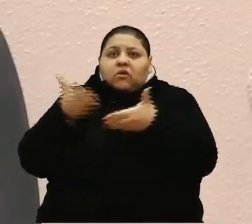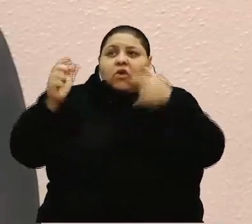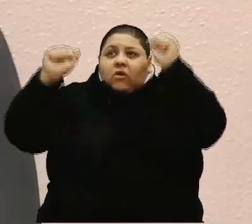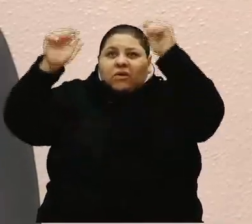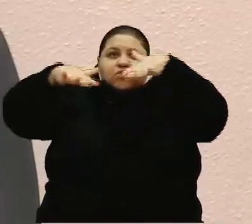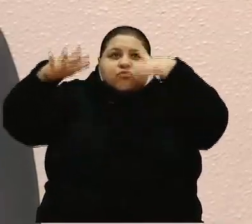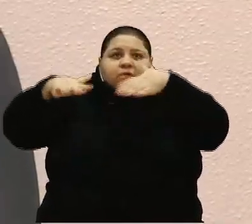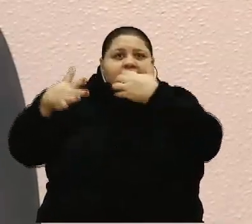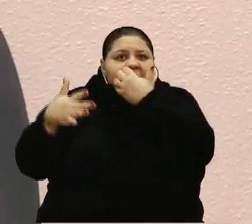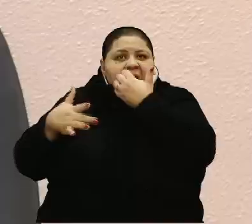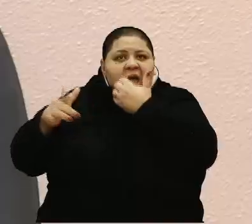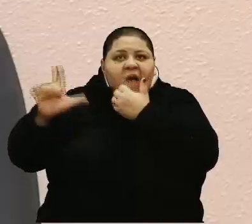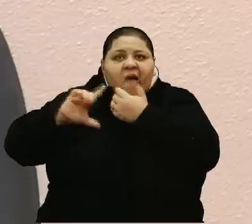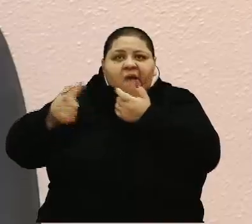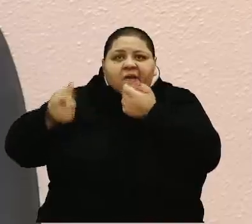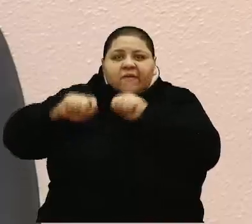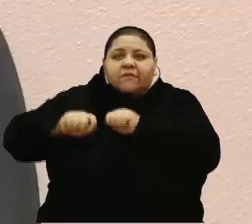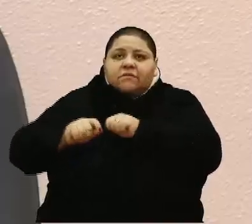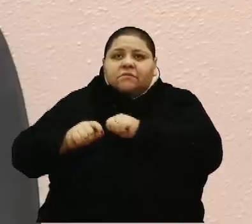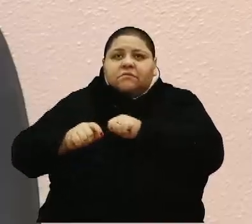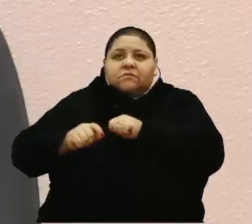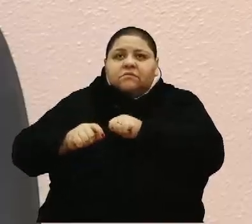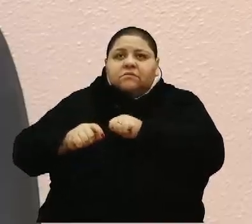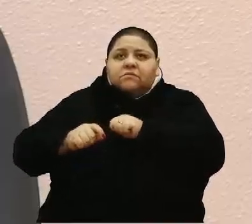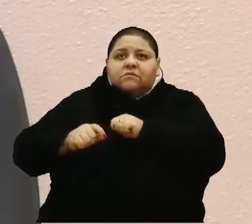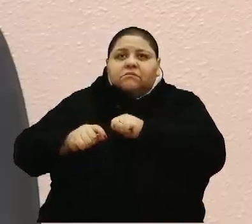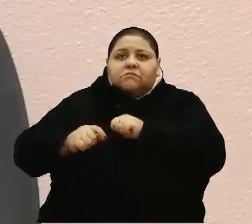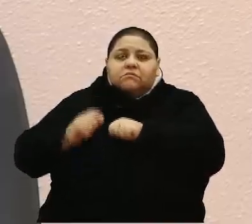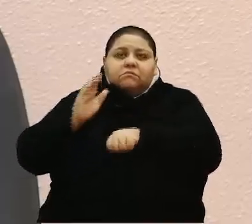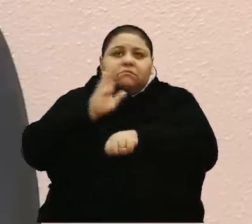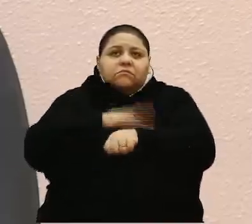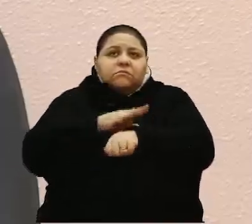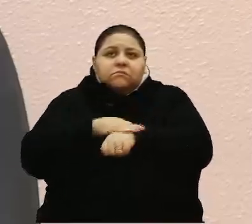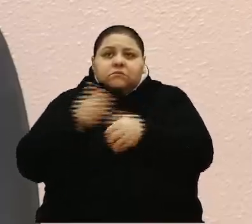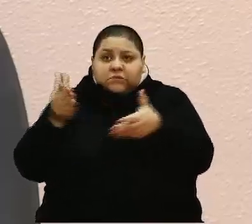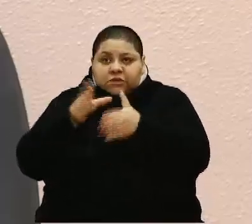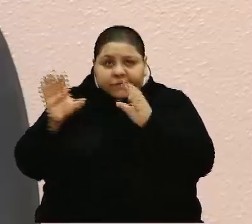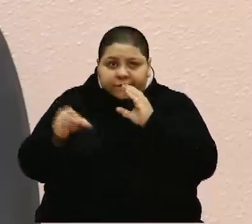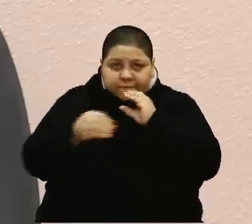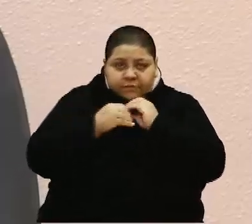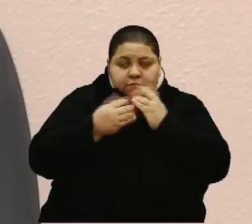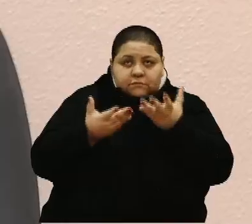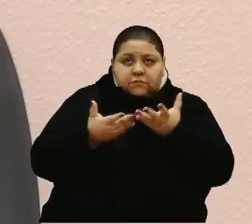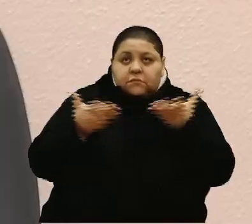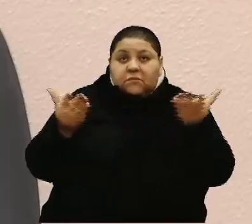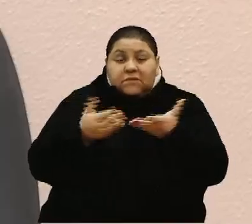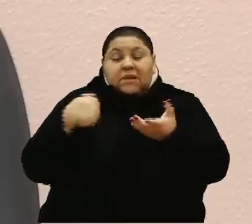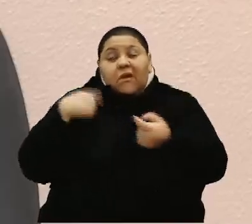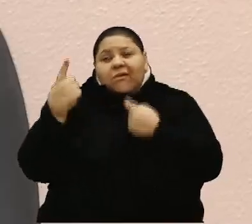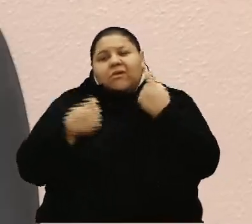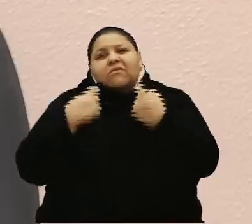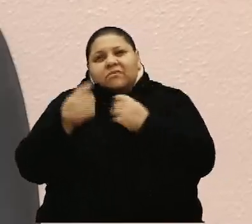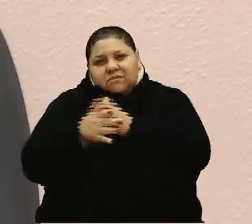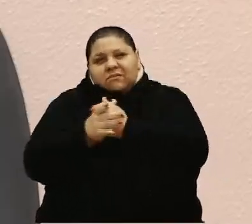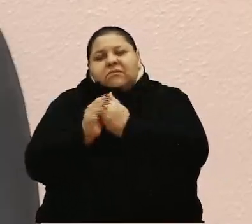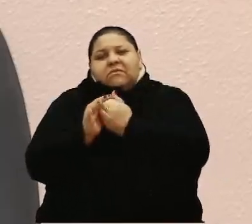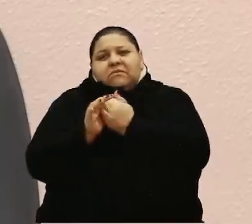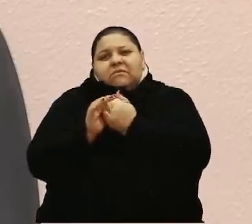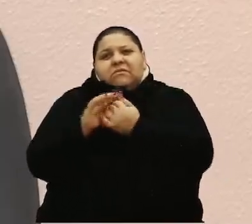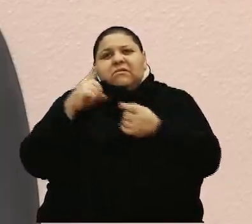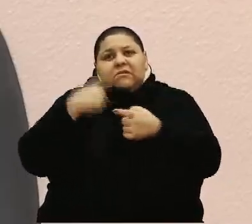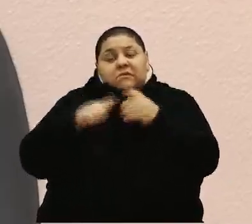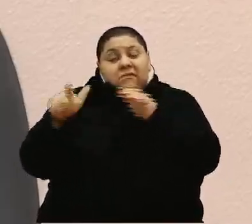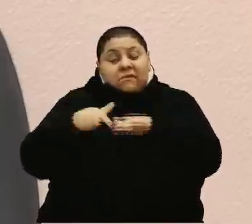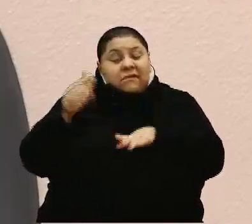chuvas. Uma parte, vereadora. Se nós precisarmos, para algum momento, já lhe concedo, vereadora. Então, isso me preocupou, porque essa semana vai ser uma